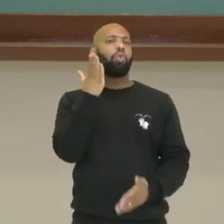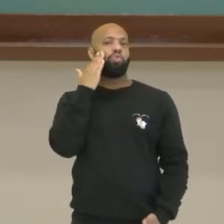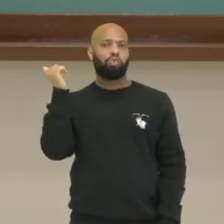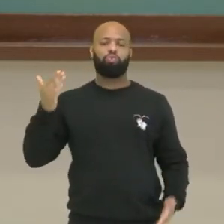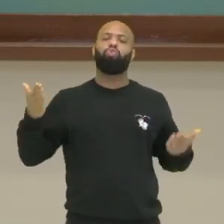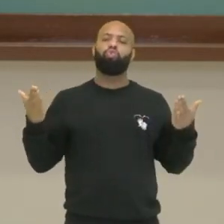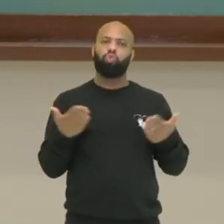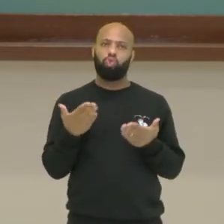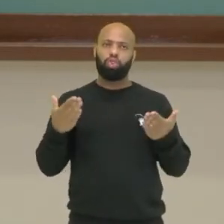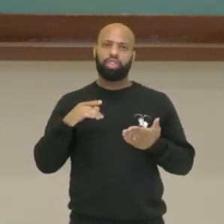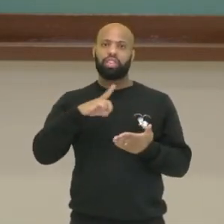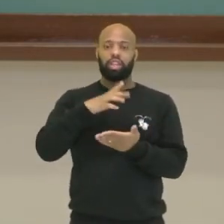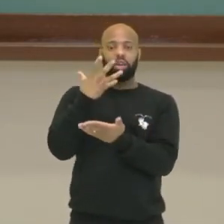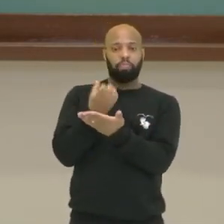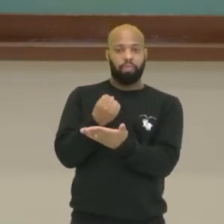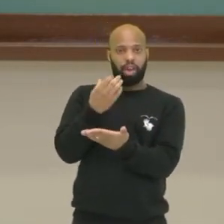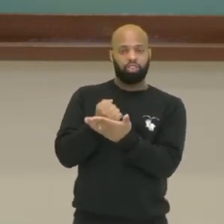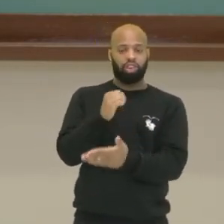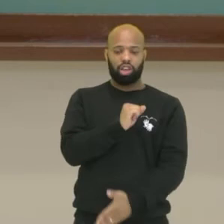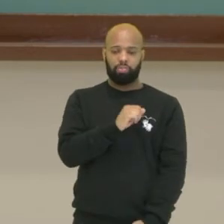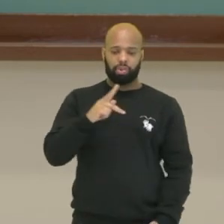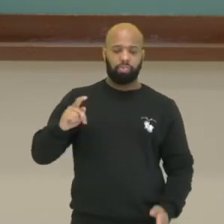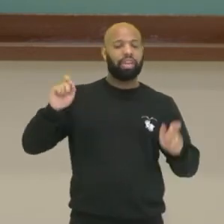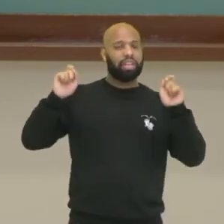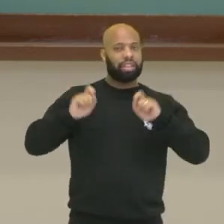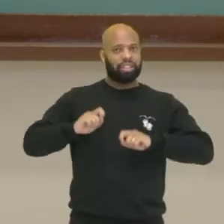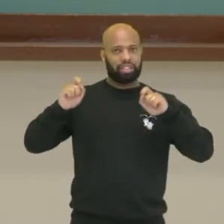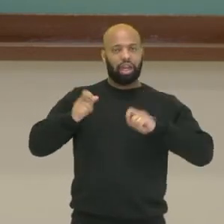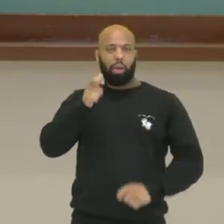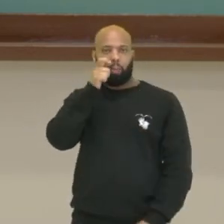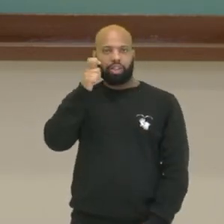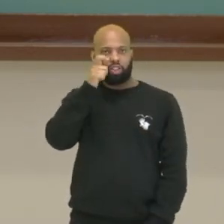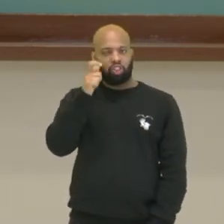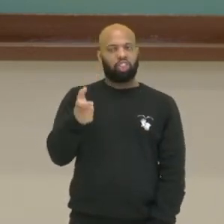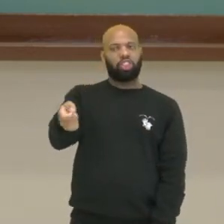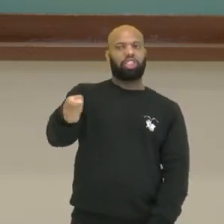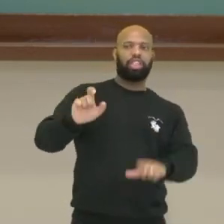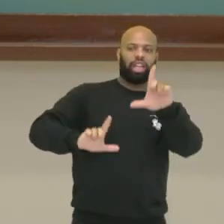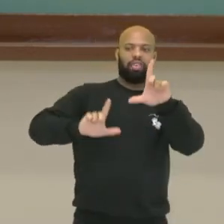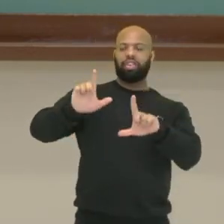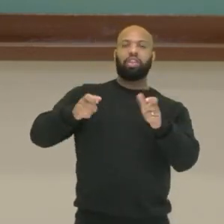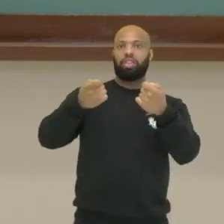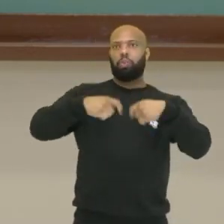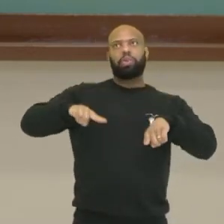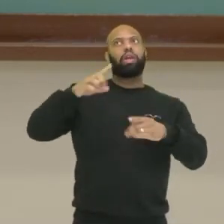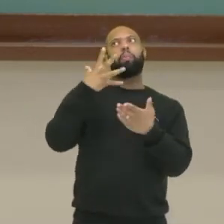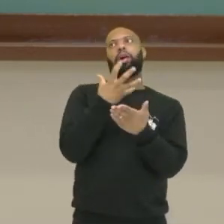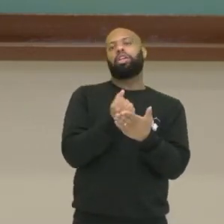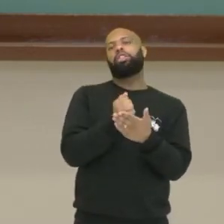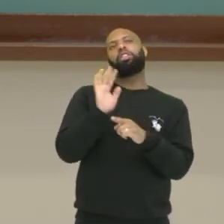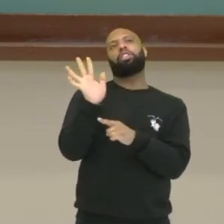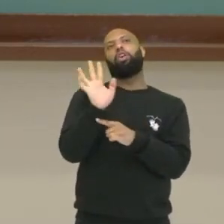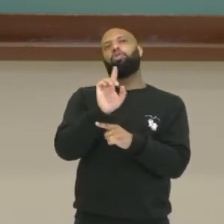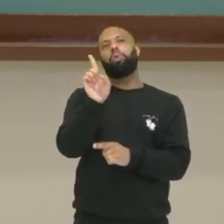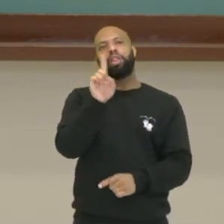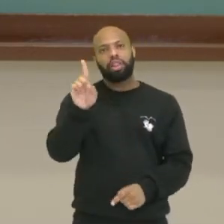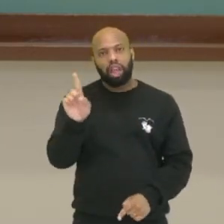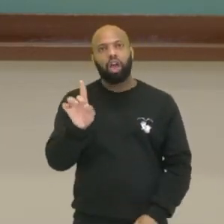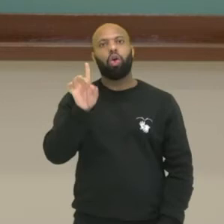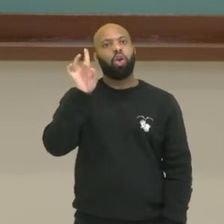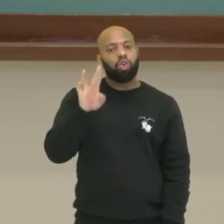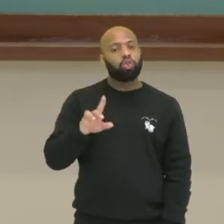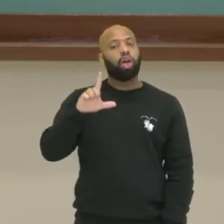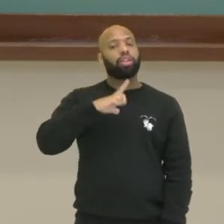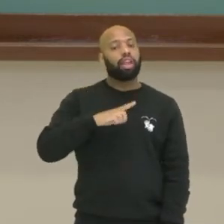hoje entram na sua casa e você pode assistir a qualquer hora sem você ter que baixar, fazer o download, né, ficar ali